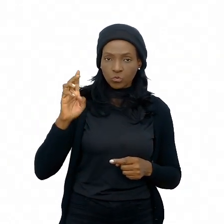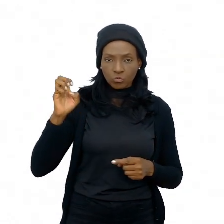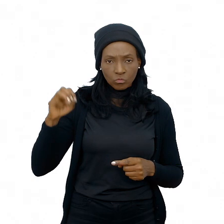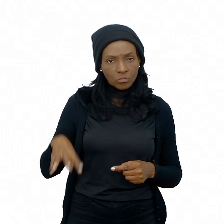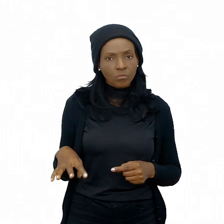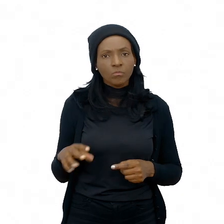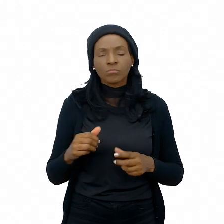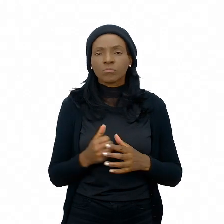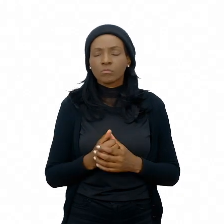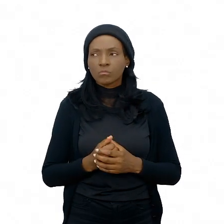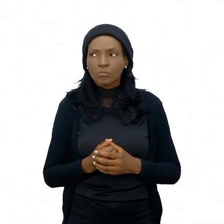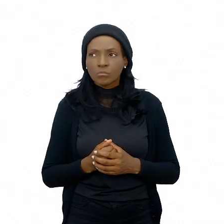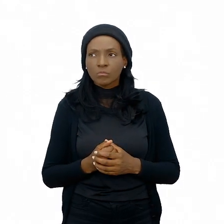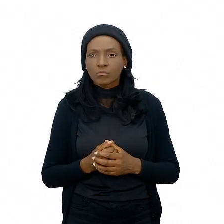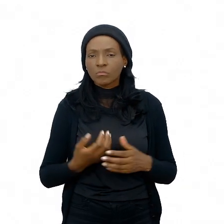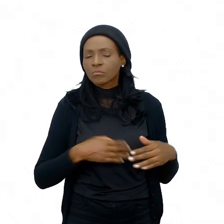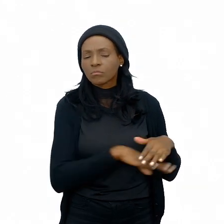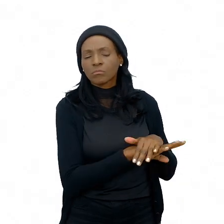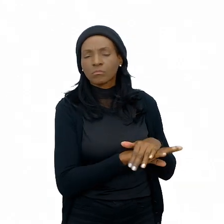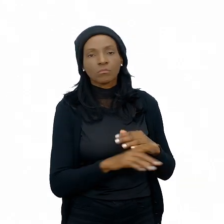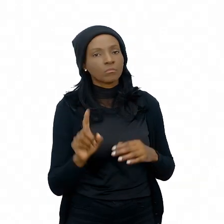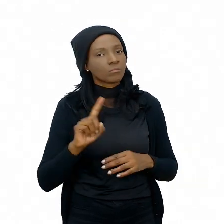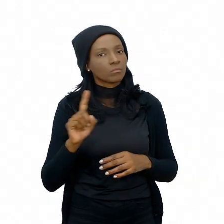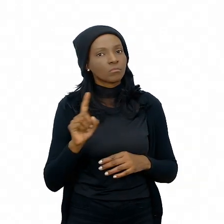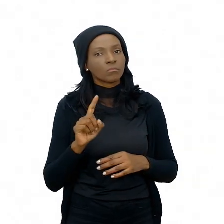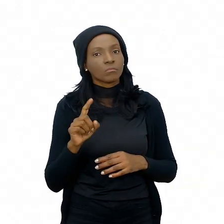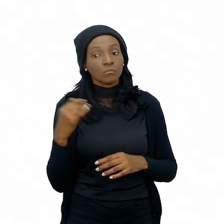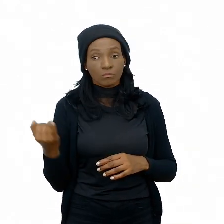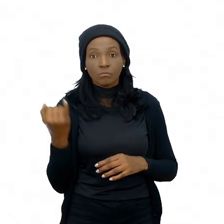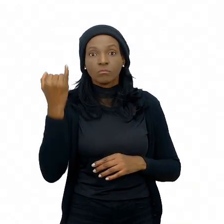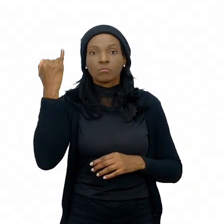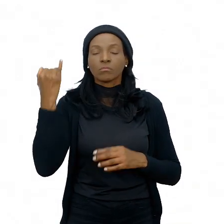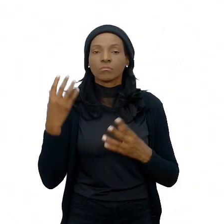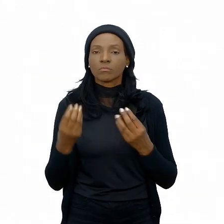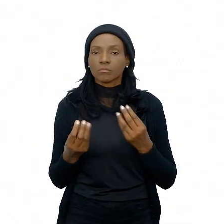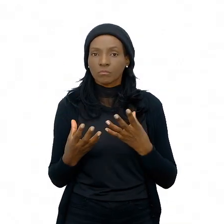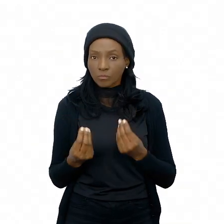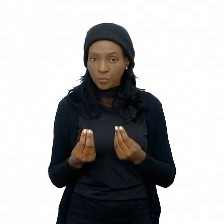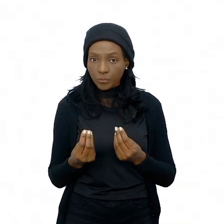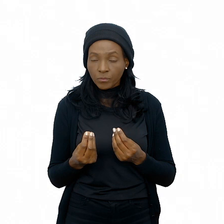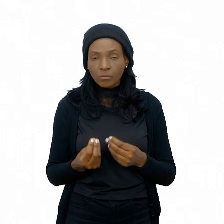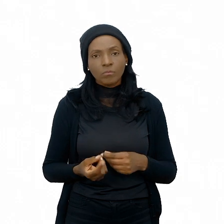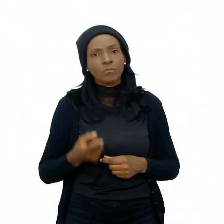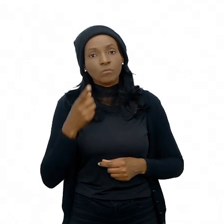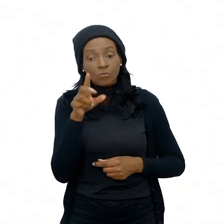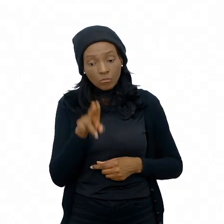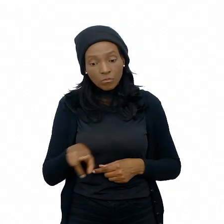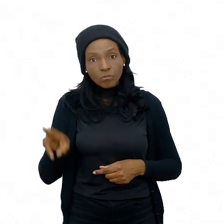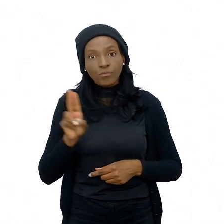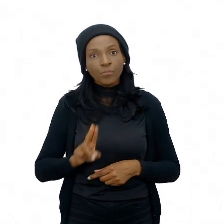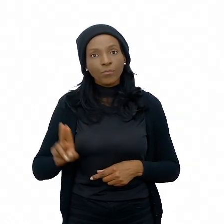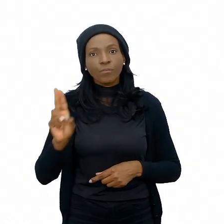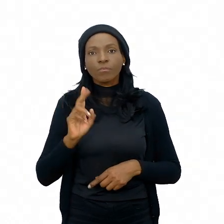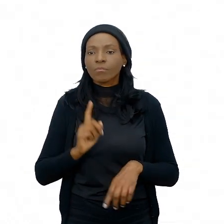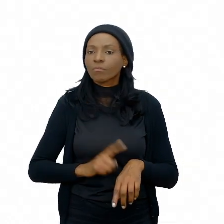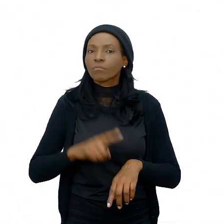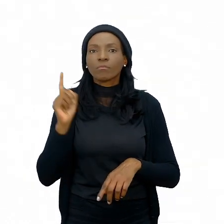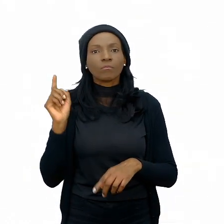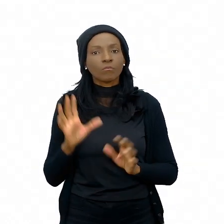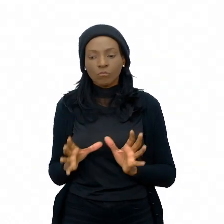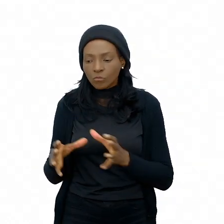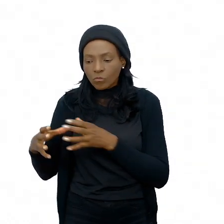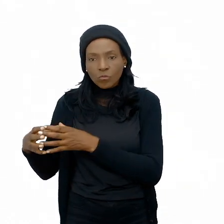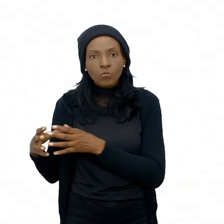não é para ser engavetada, ao contrário, é importante que vocês a utilizem no momento de fazer o